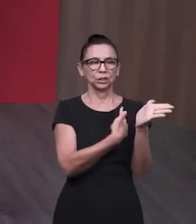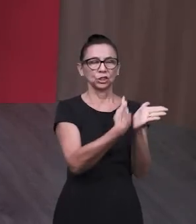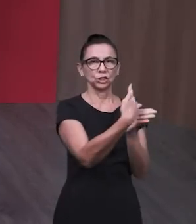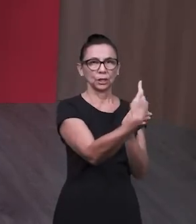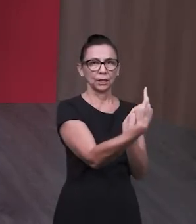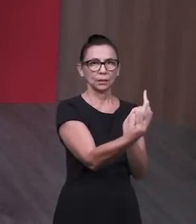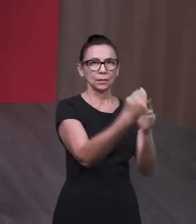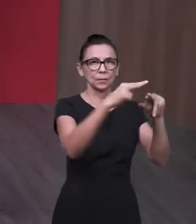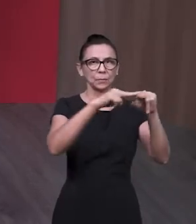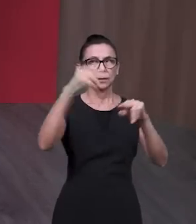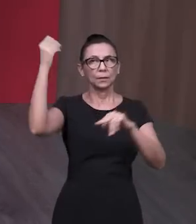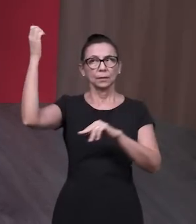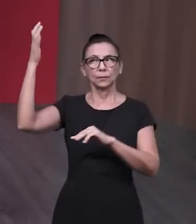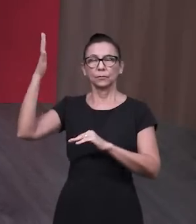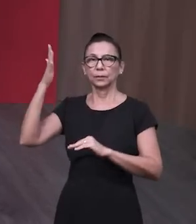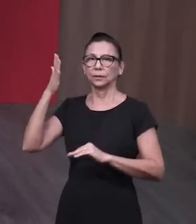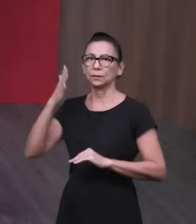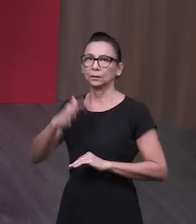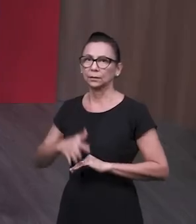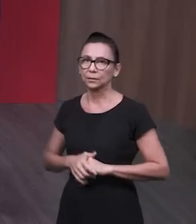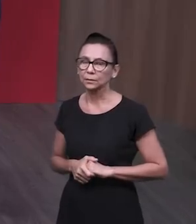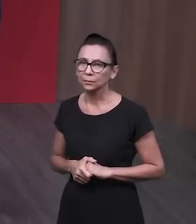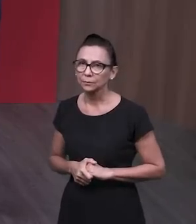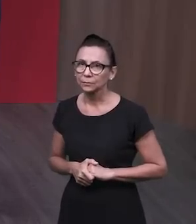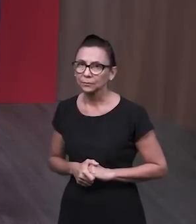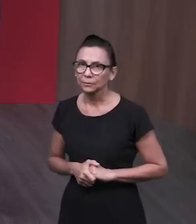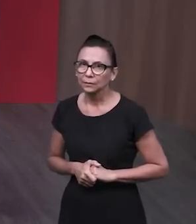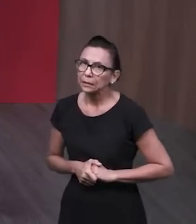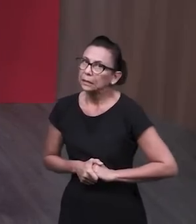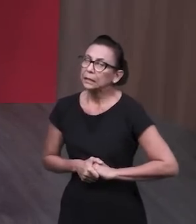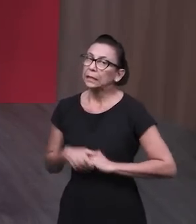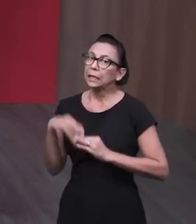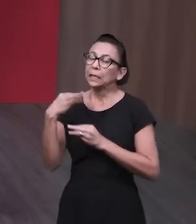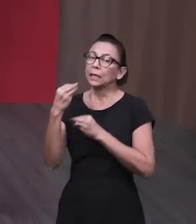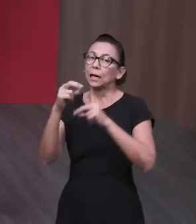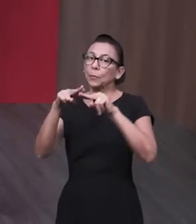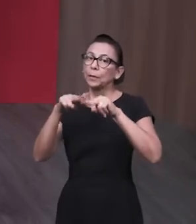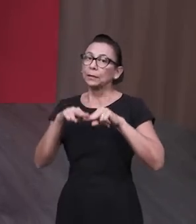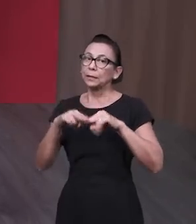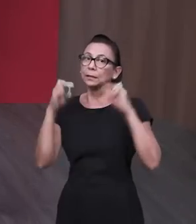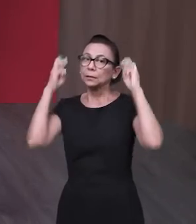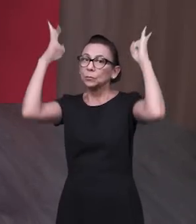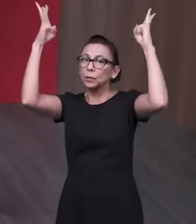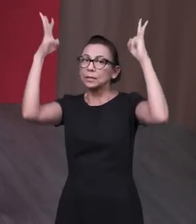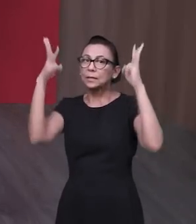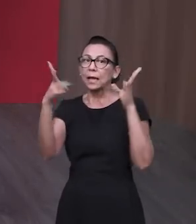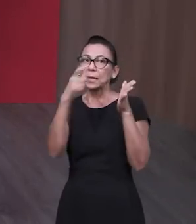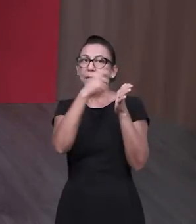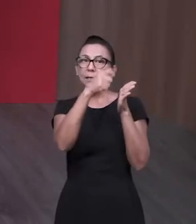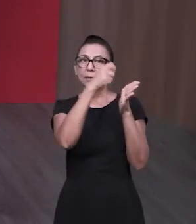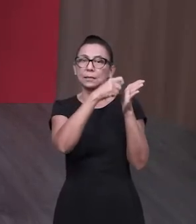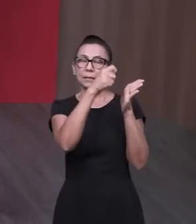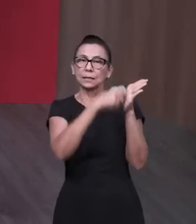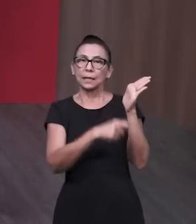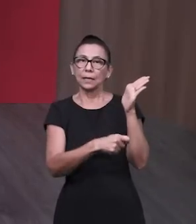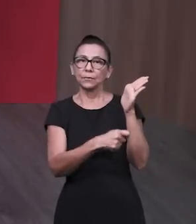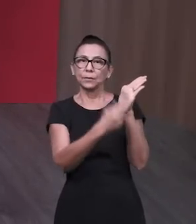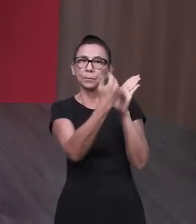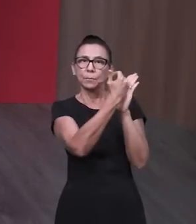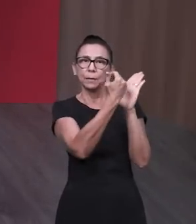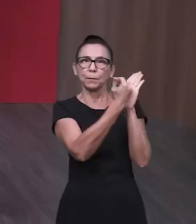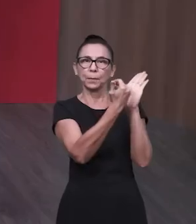Moisés descreve da criação dos elementos, na física nuclear, a ordem é perfeita. Pô, um versículo que mudasse de